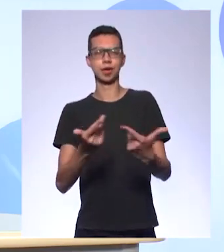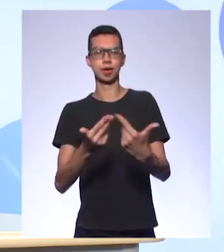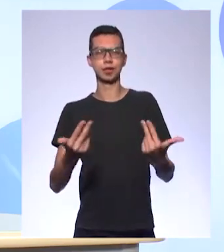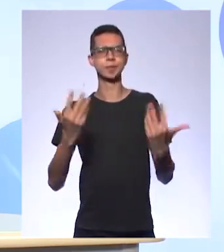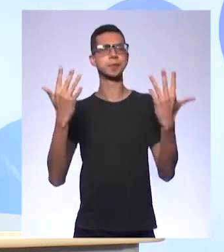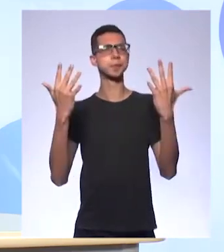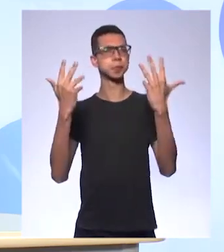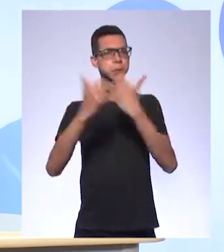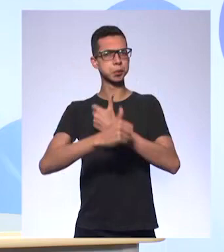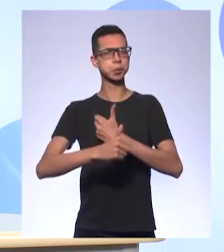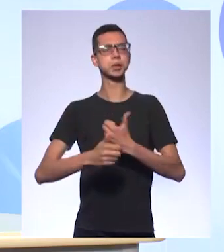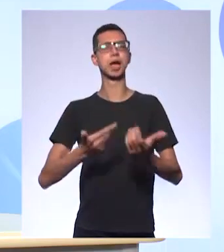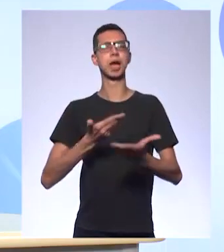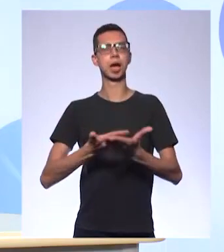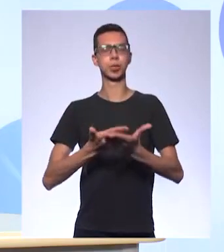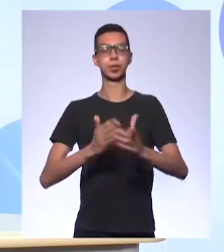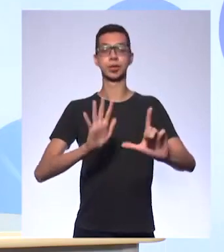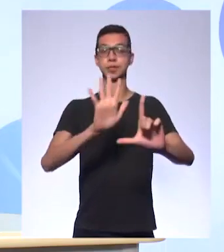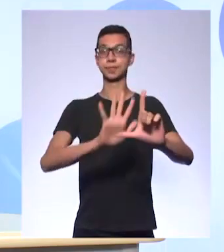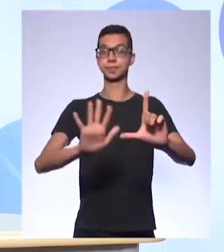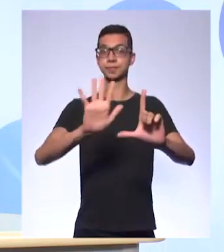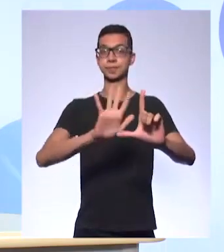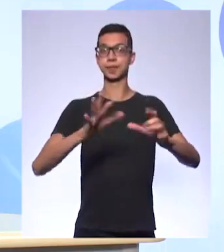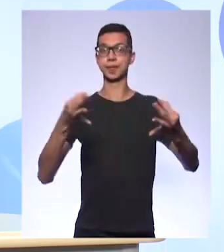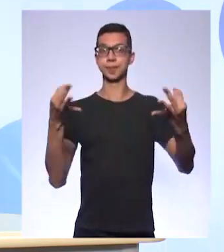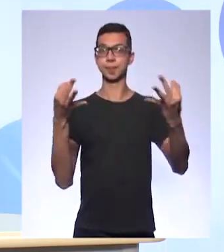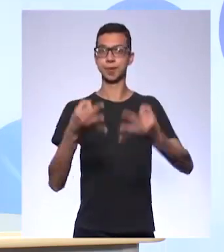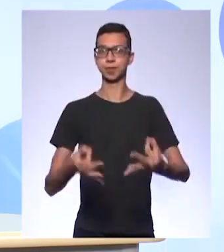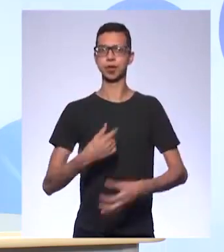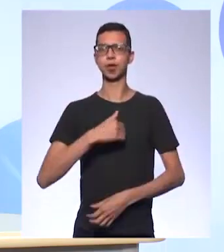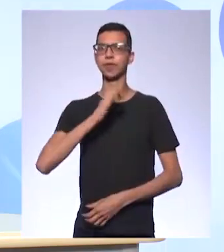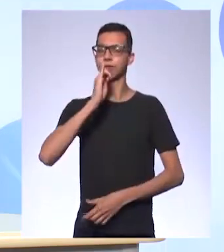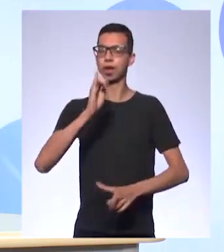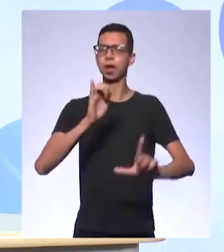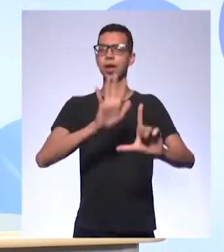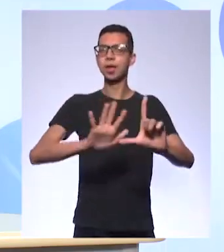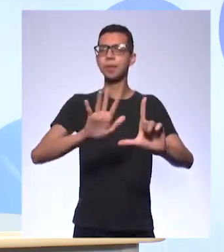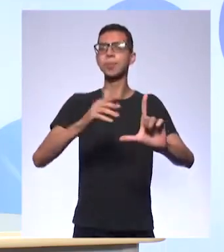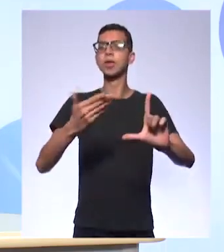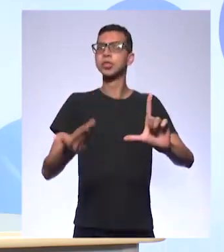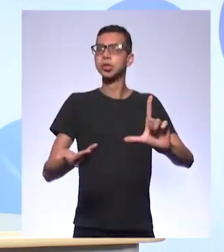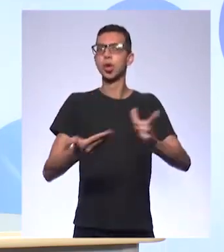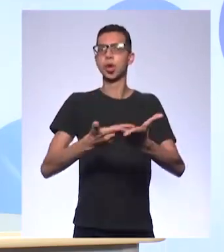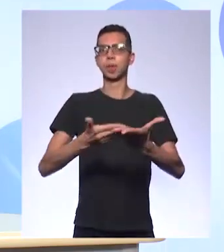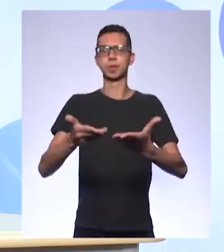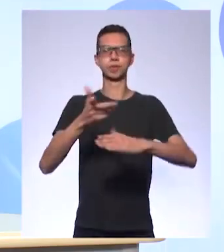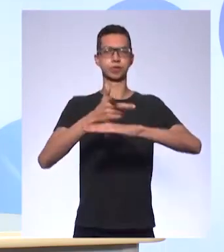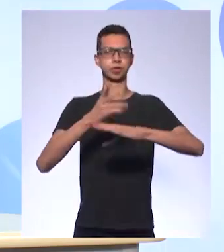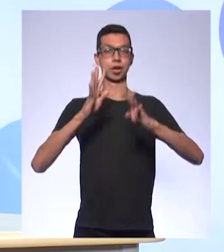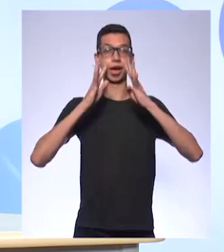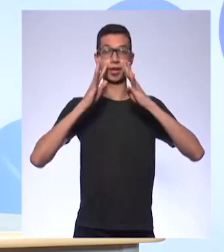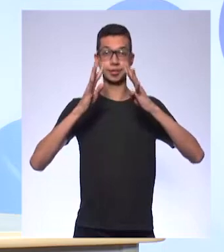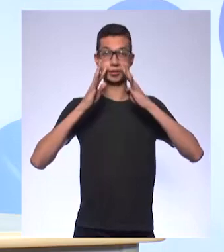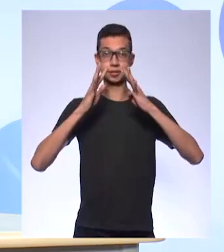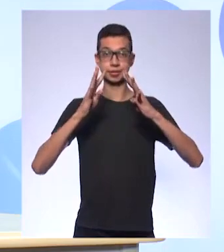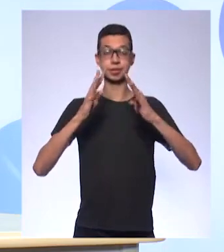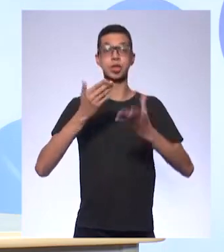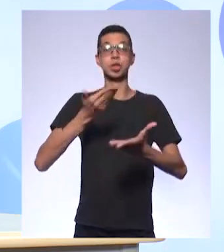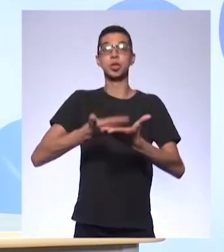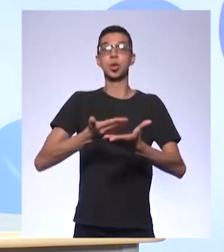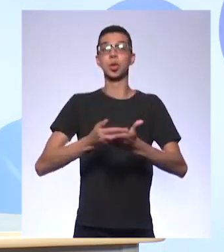riquíssima em imagens. Falando em imagem, a gente vai começar a nossa aula assistindo a um vídeo, estudo